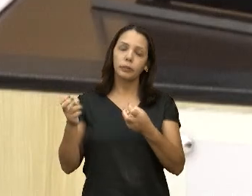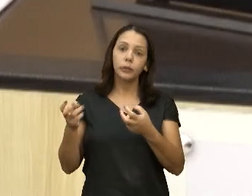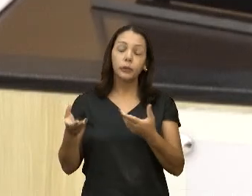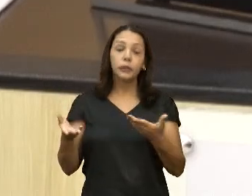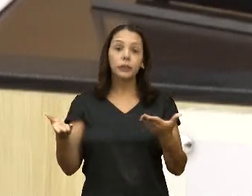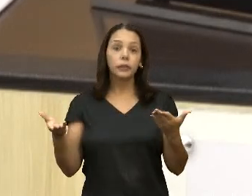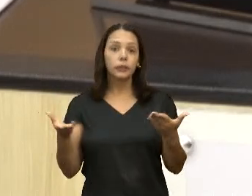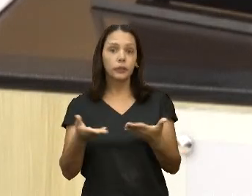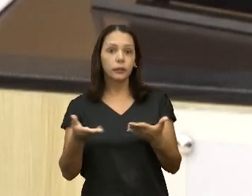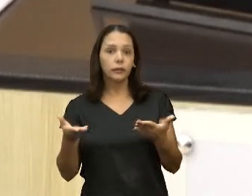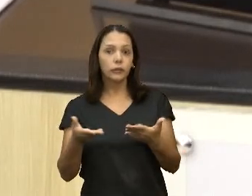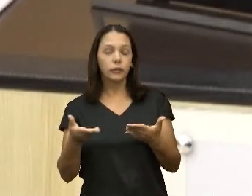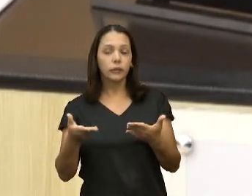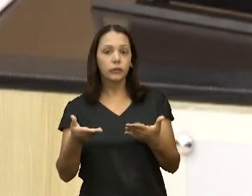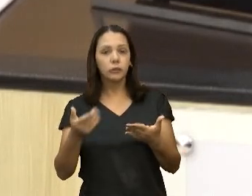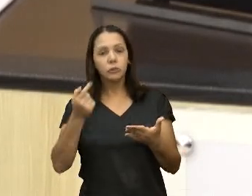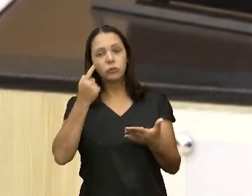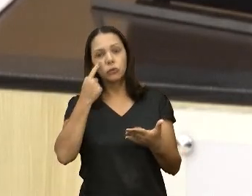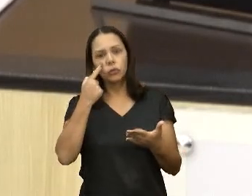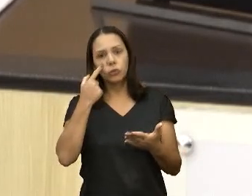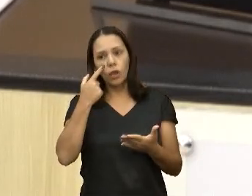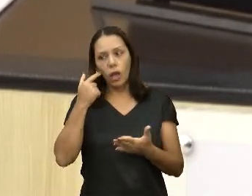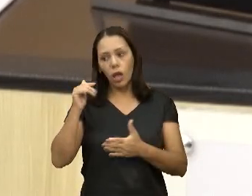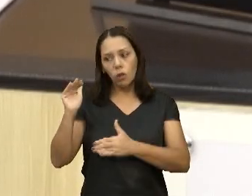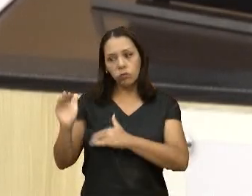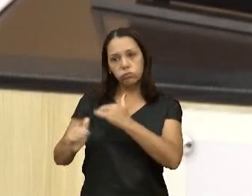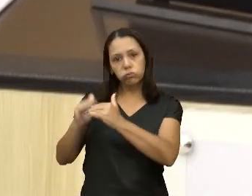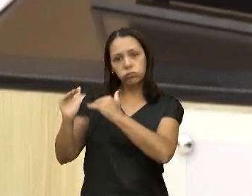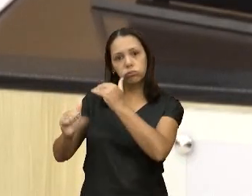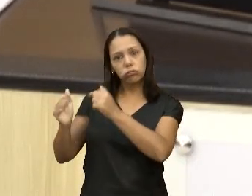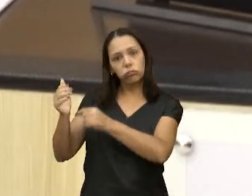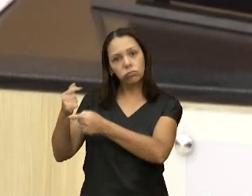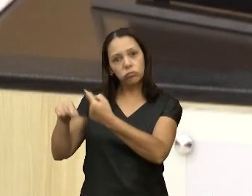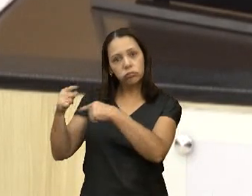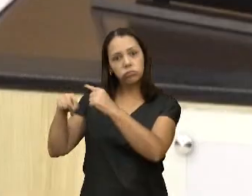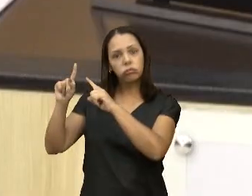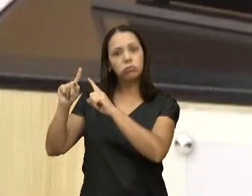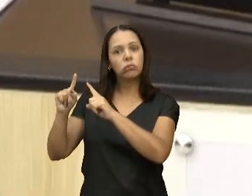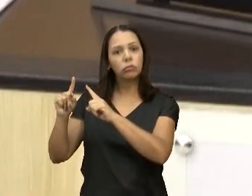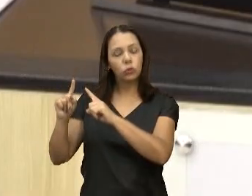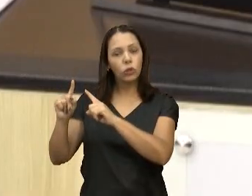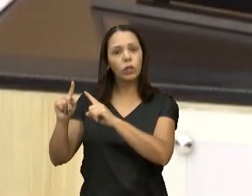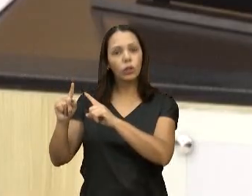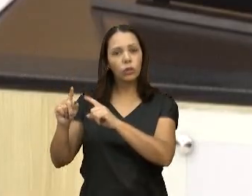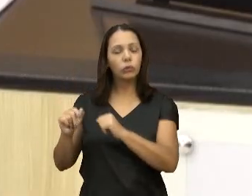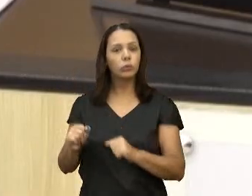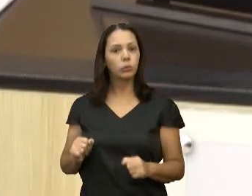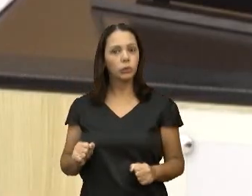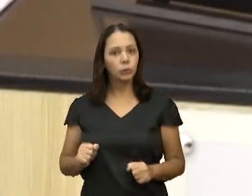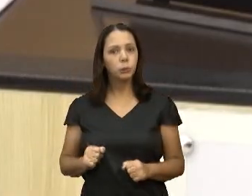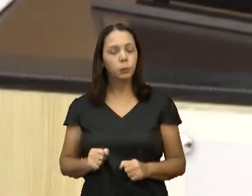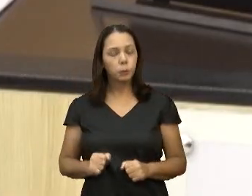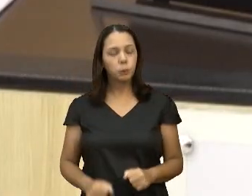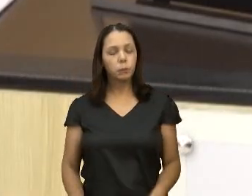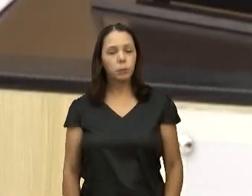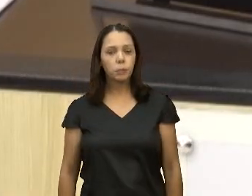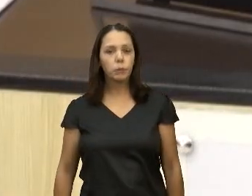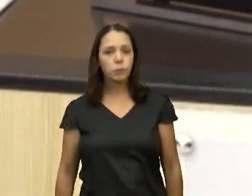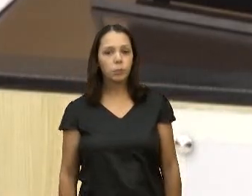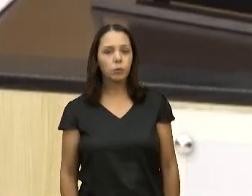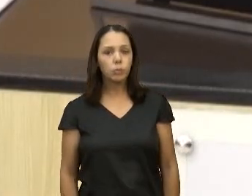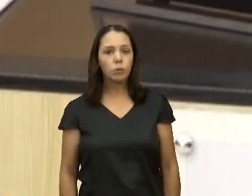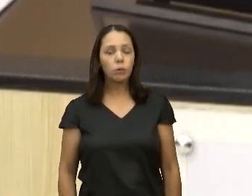vê como que ele evoluiu e cresceu com a nossa cidade.